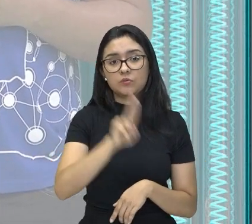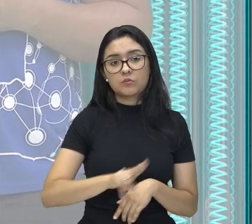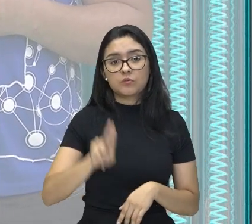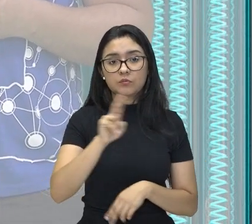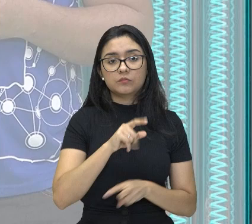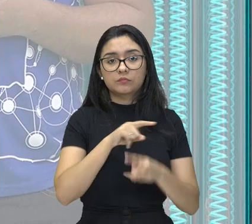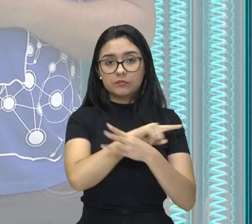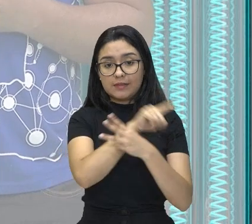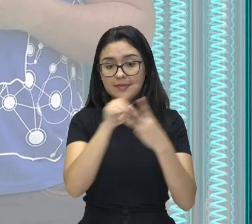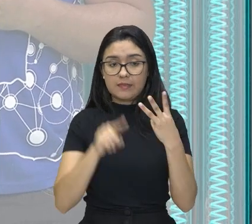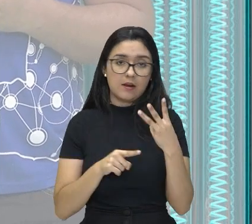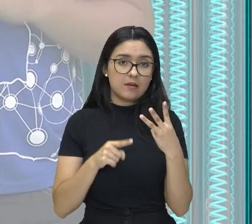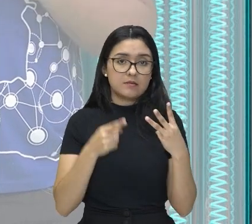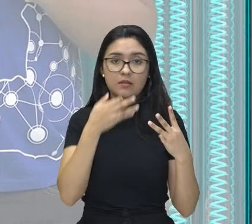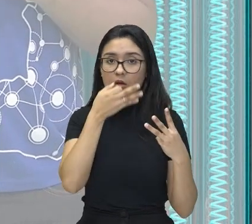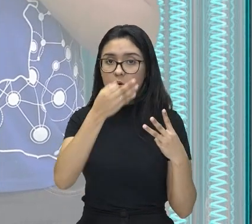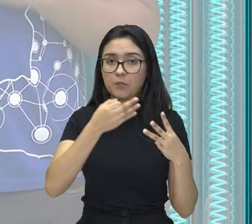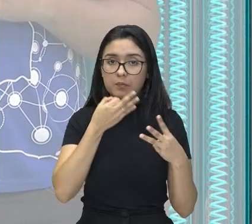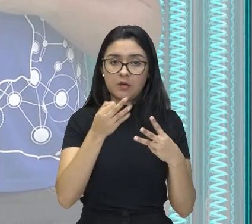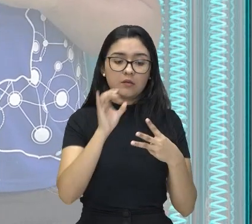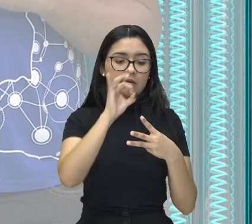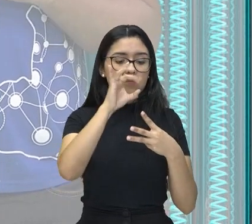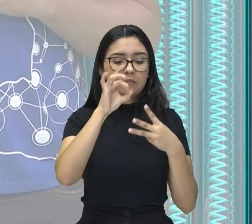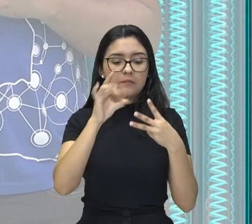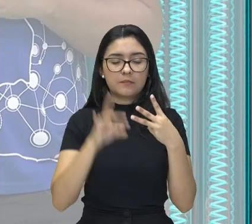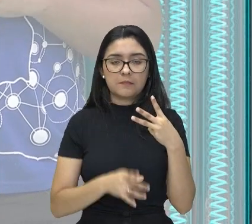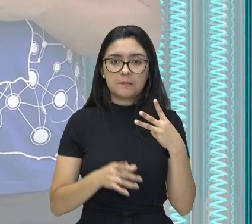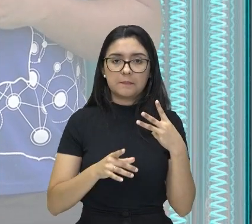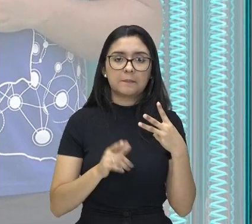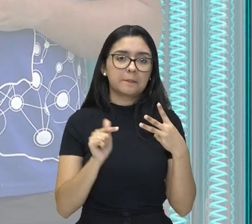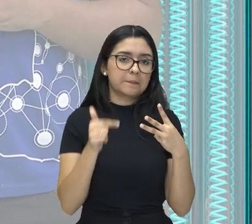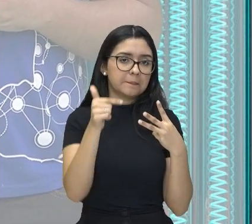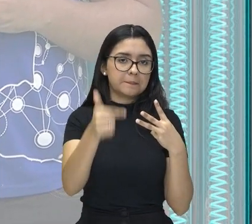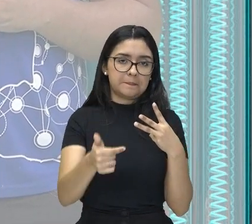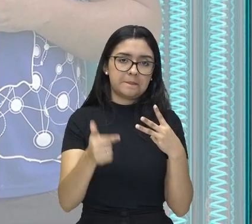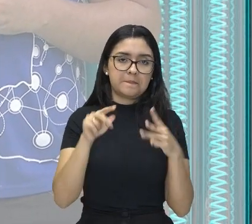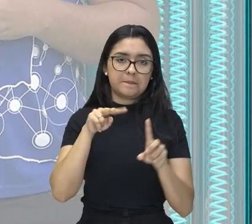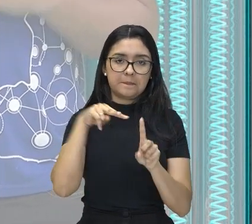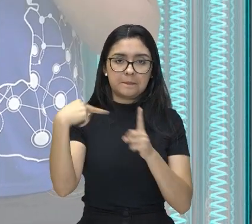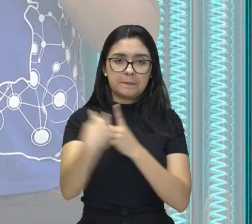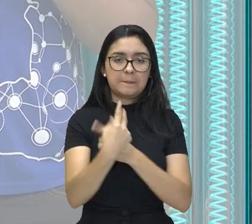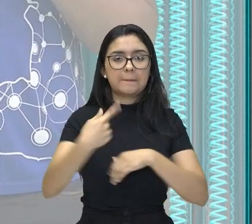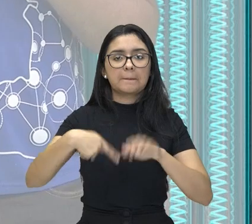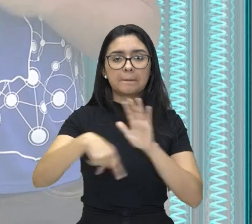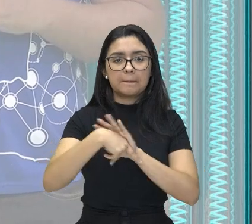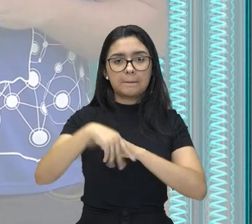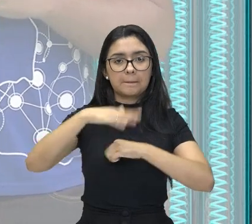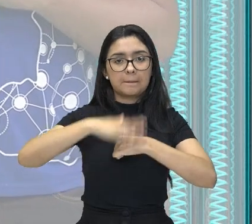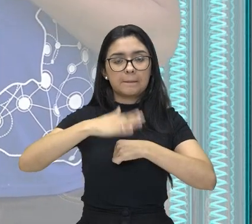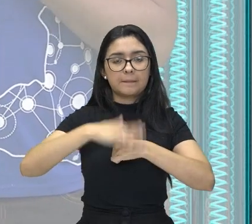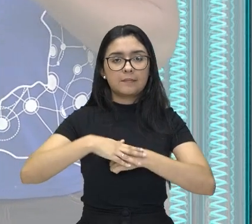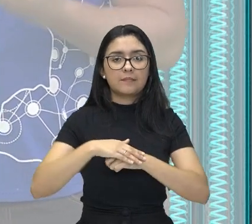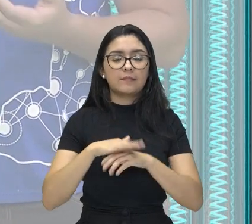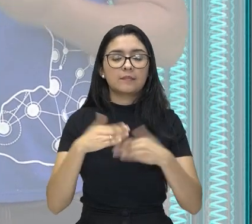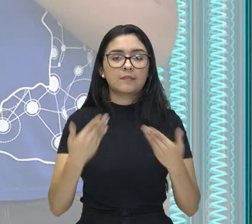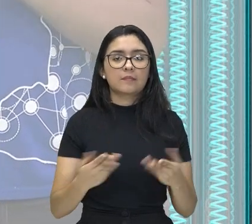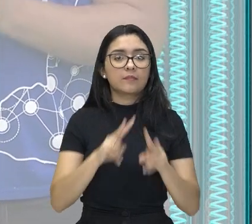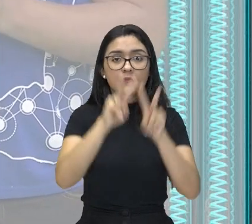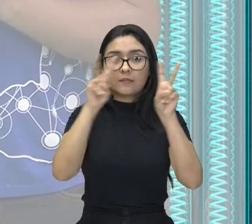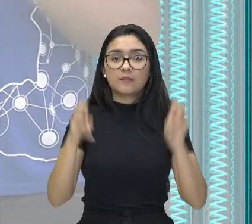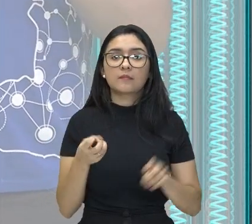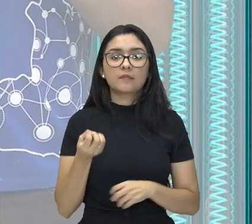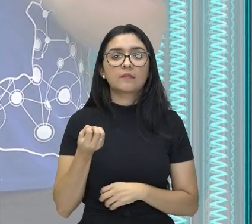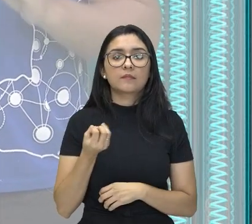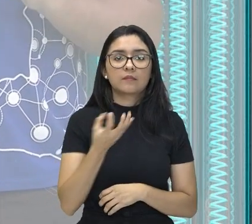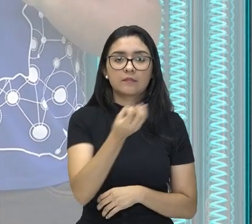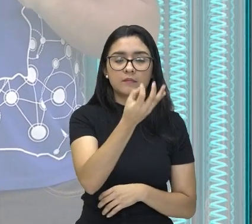3 argumentos, certo? 3 argumentos para defender o ponto de vista dele com relação à colonização,